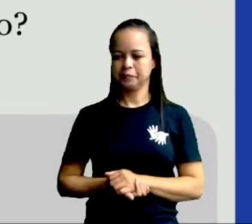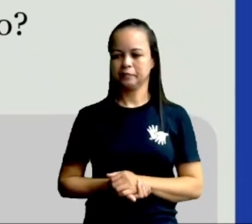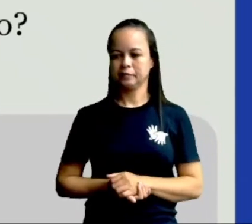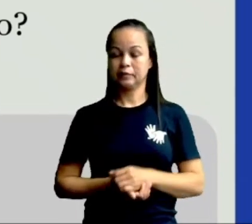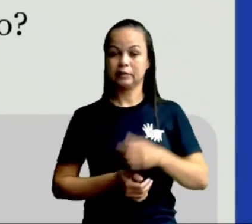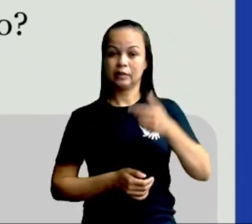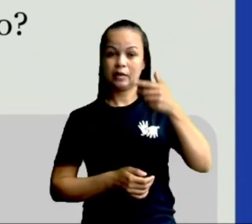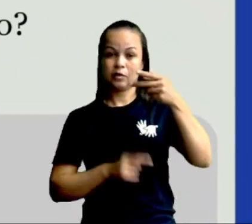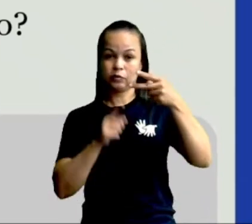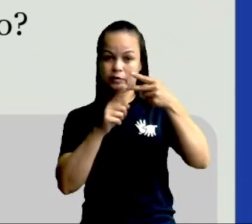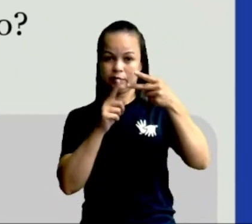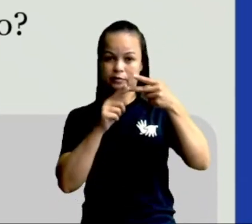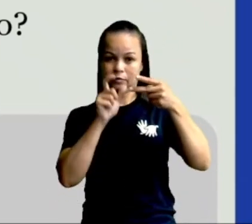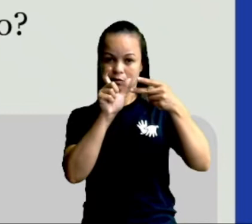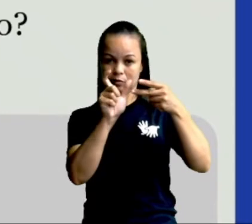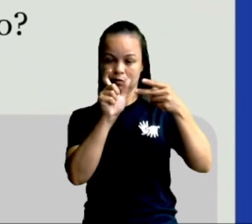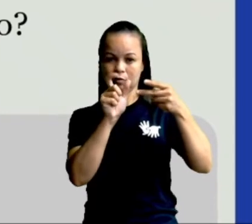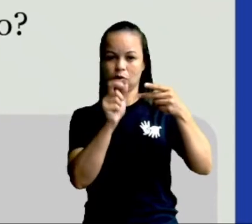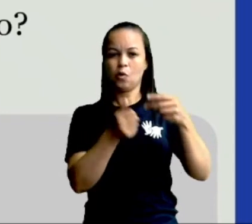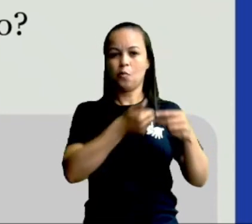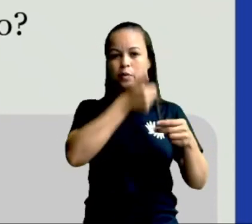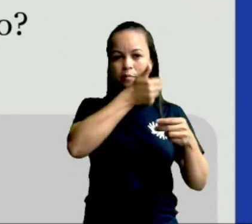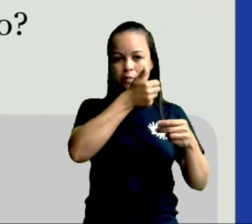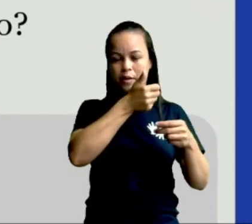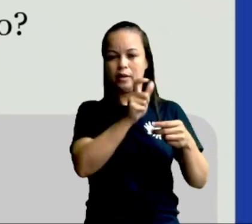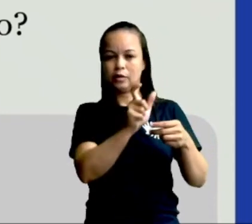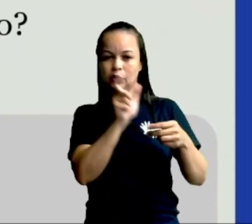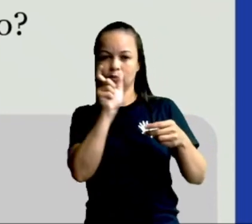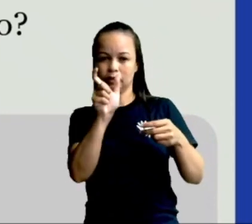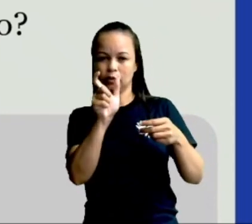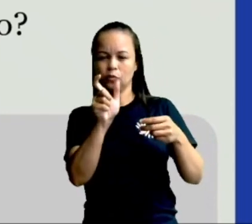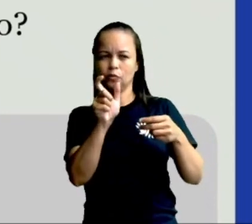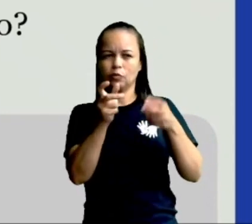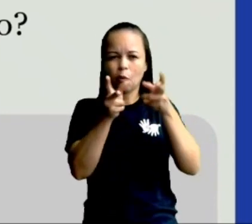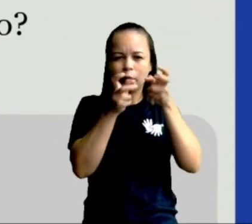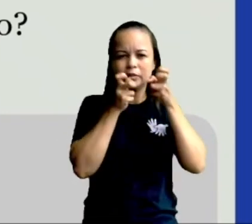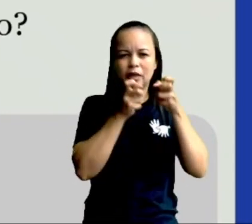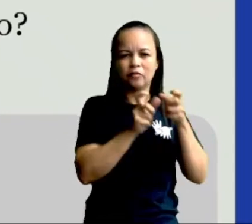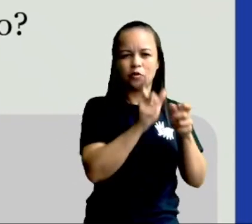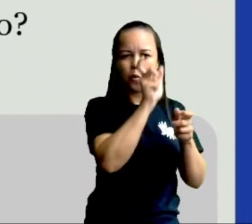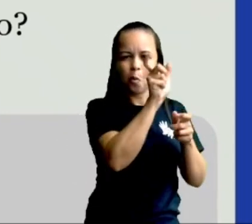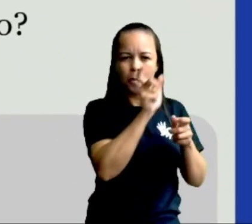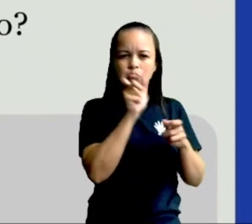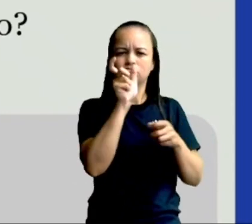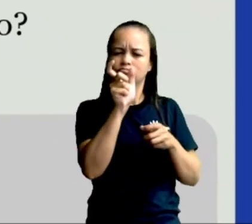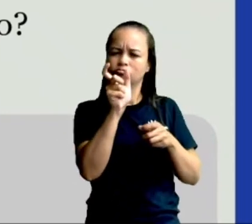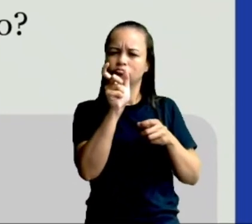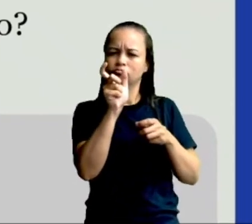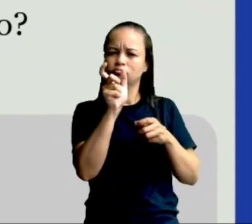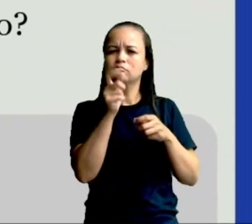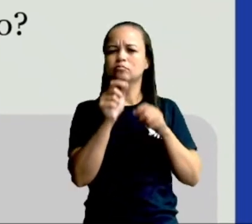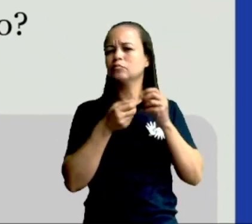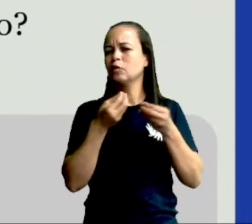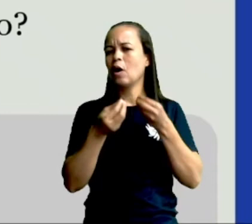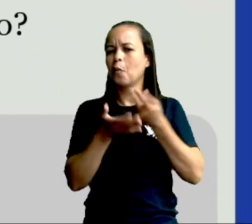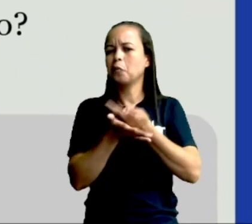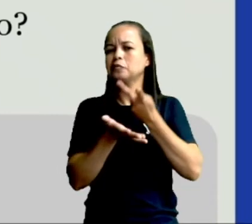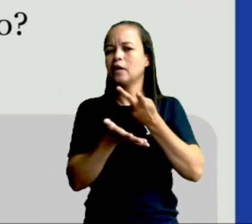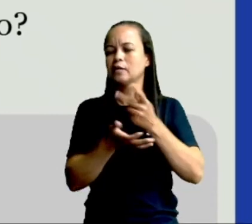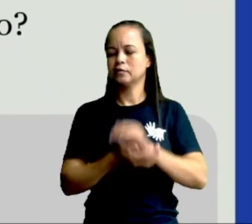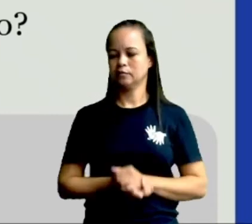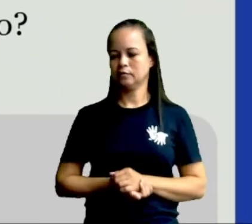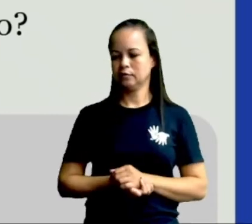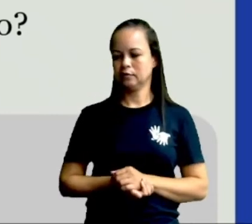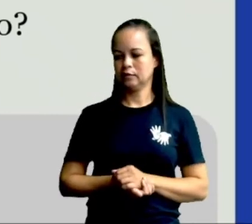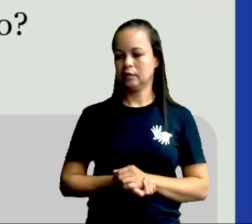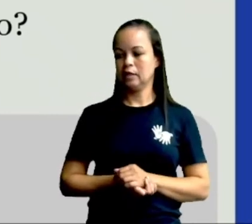o que acontece no primeiro e no segundo quadrinho? Olha o primeiro e olha o segundo, olha os balõezinhos. E o terceiro,